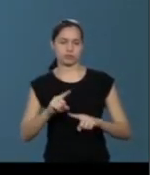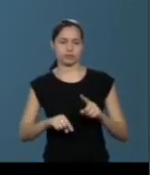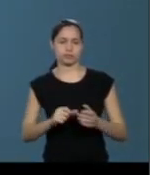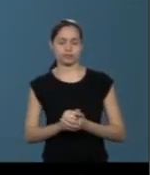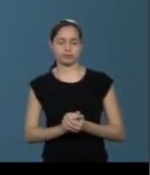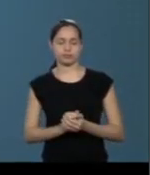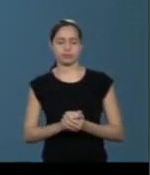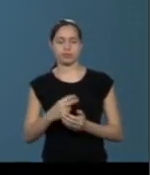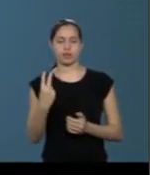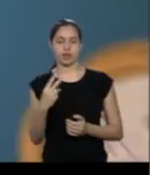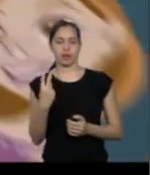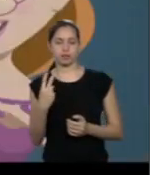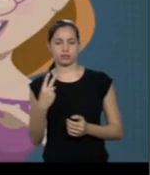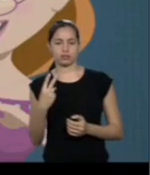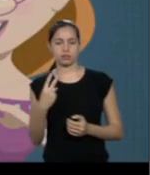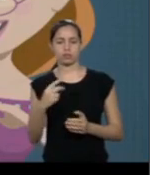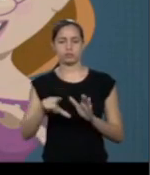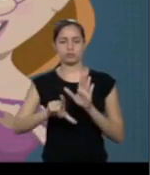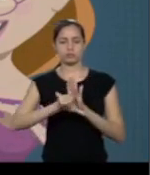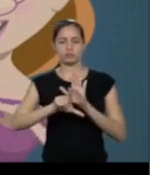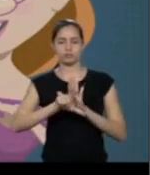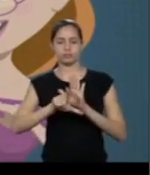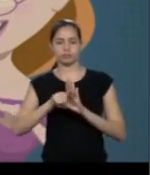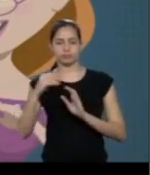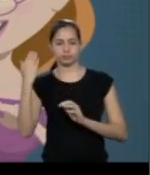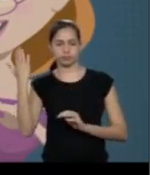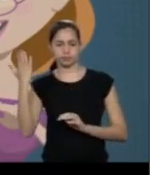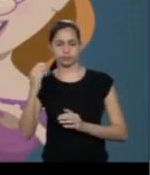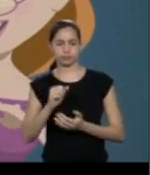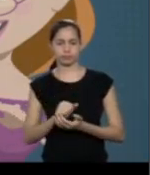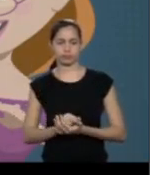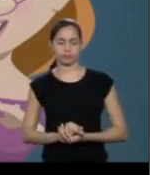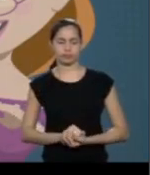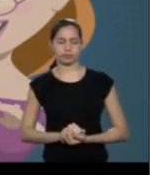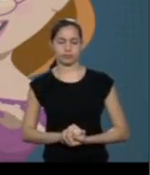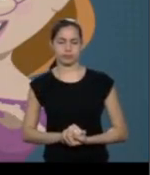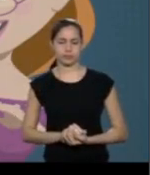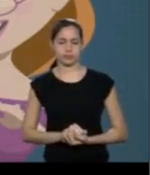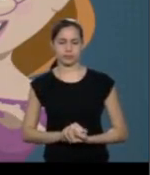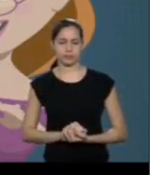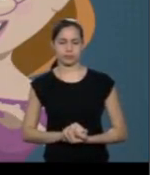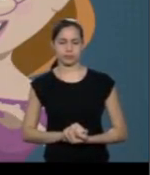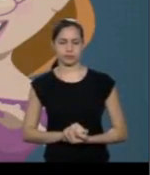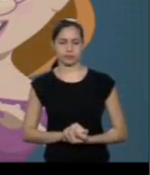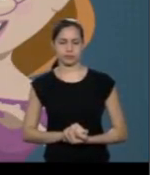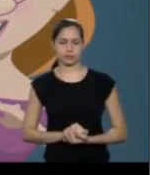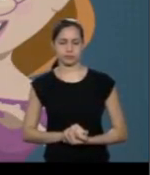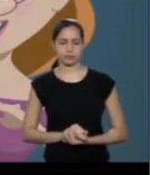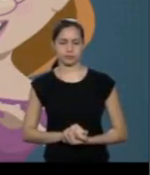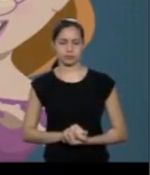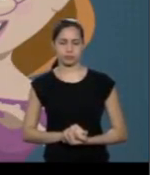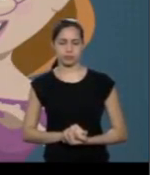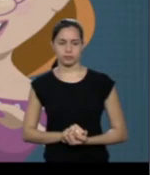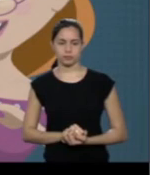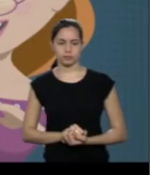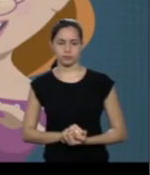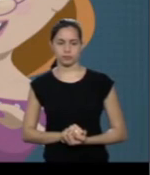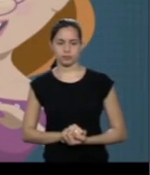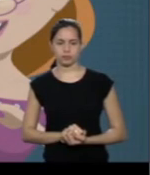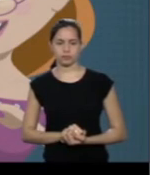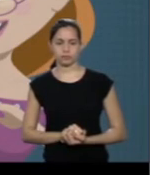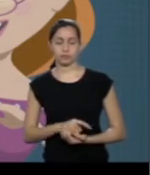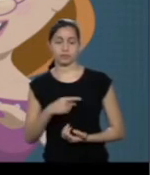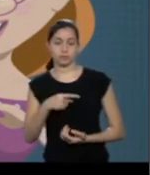segunda lei de Newton determina que a força resultante é igual ao produto da massa do corpo pela sua aceleração. Isso pode ser